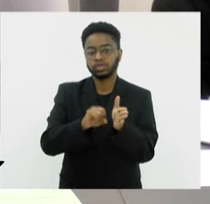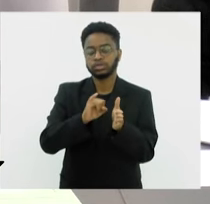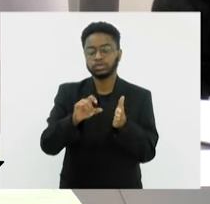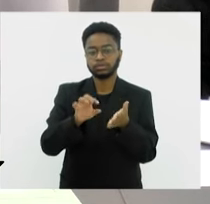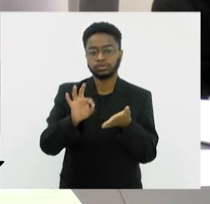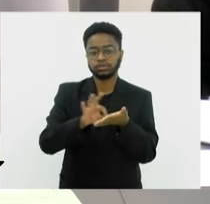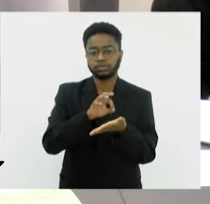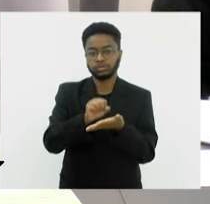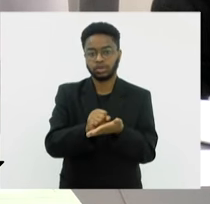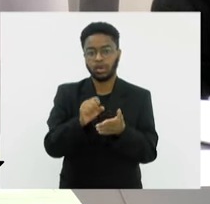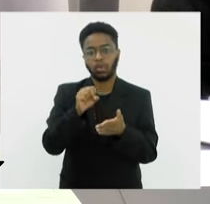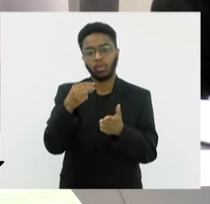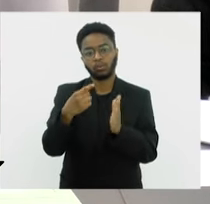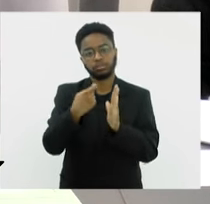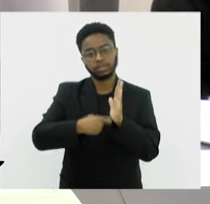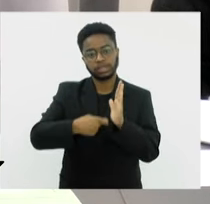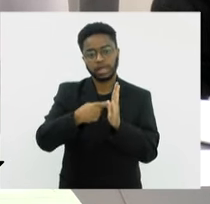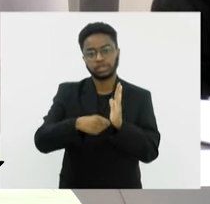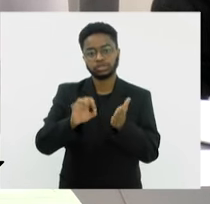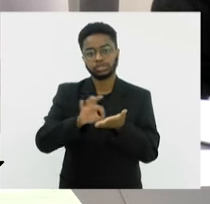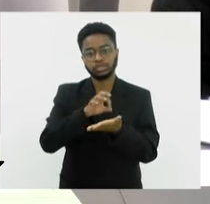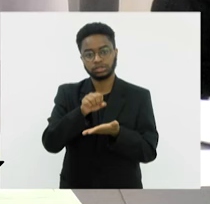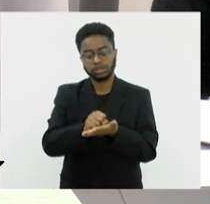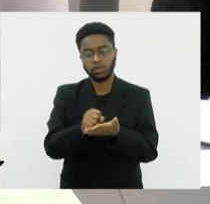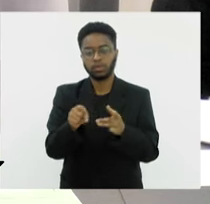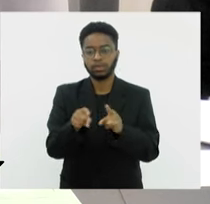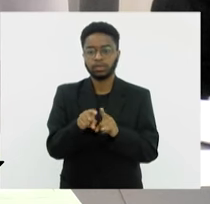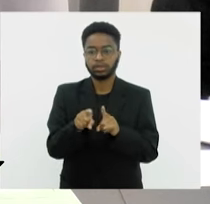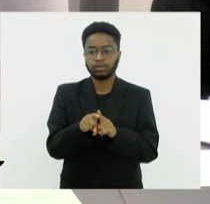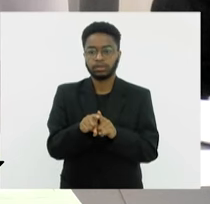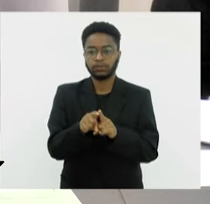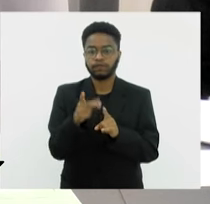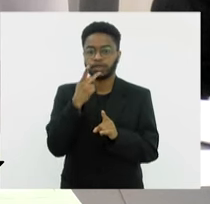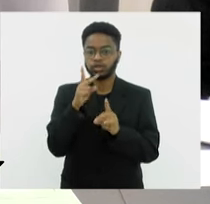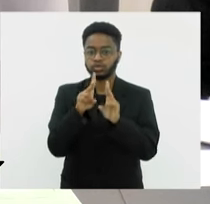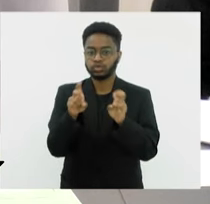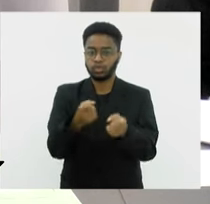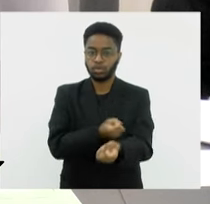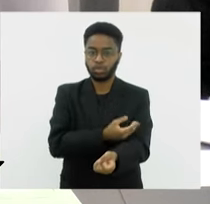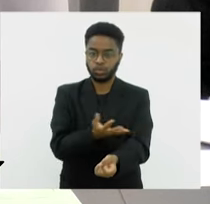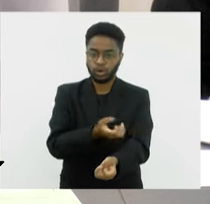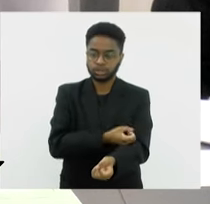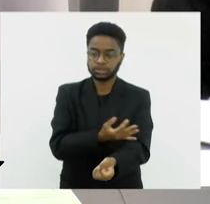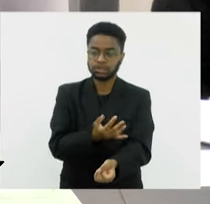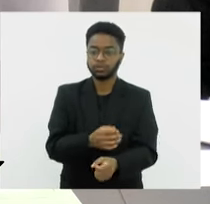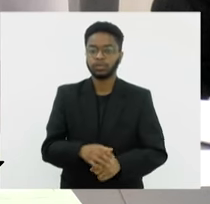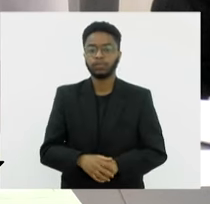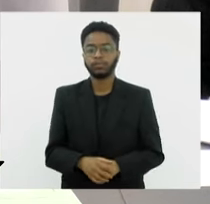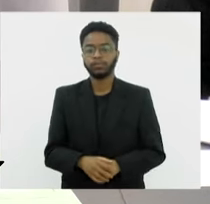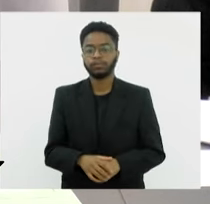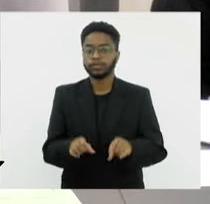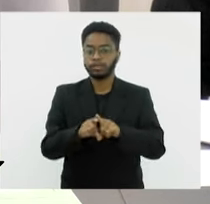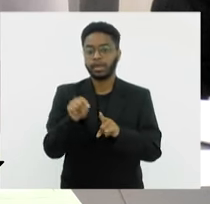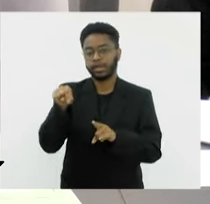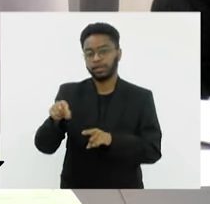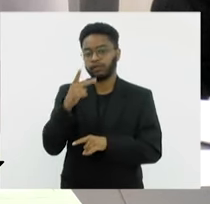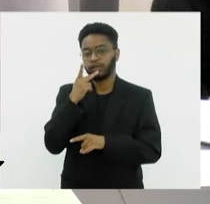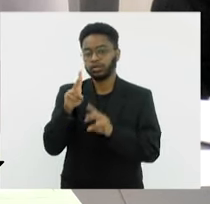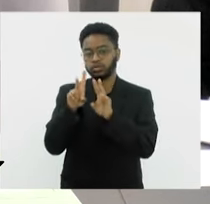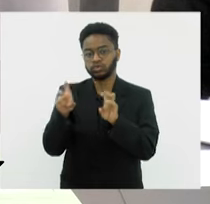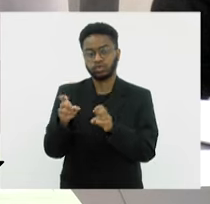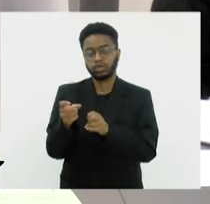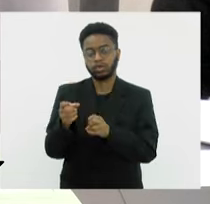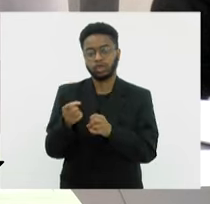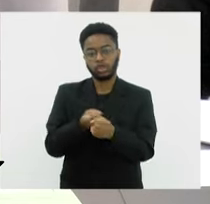inscrição, taxa de inscrição, ou seja, dispõe sobre doação de sangue, aqui no caso é doação de leite, mas já há